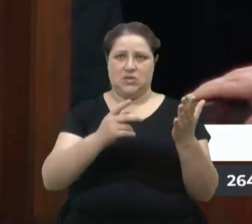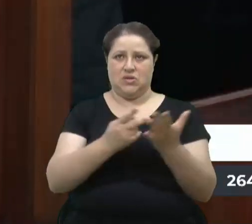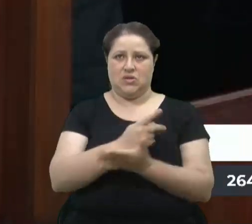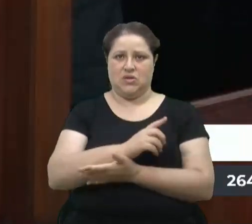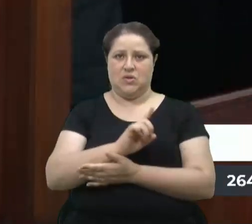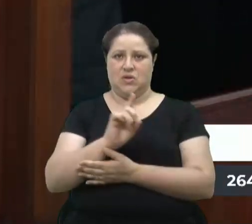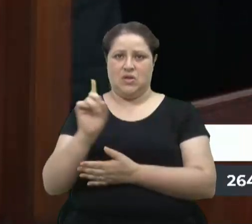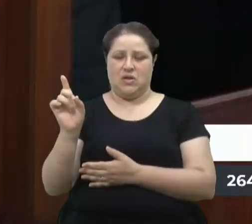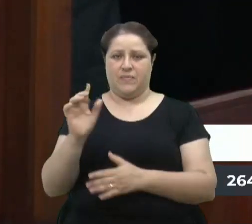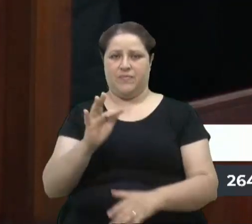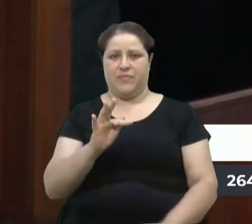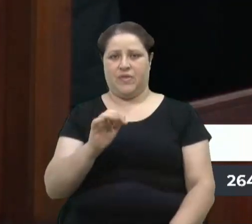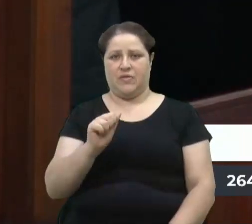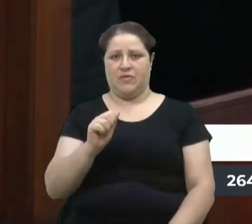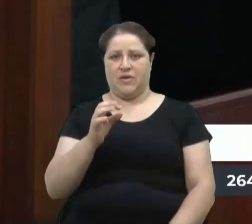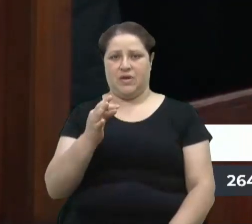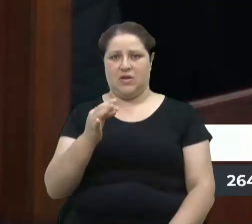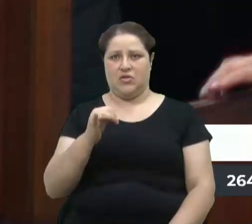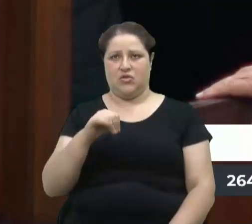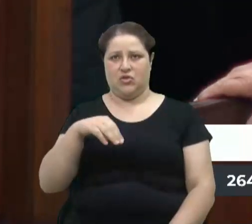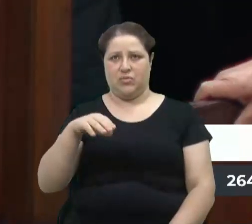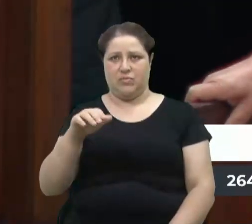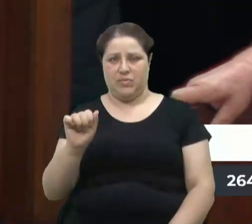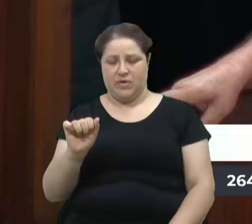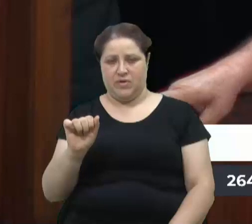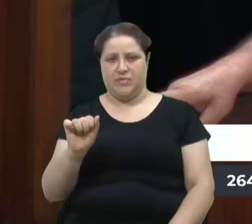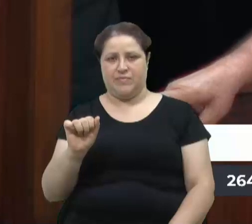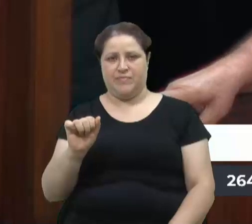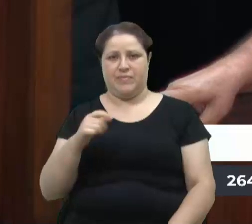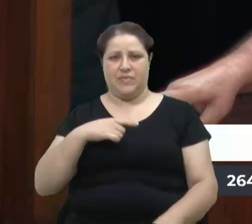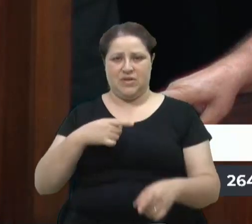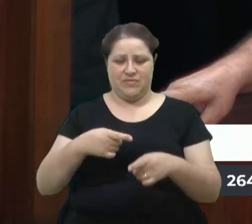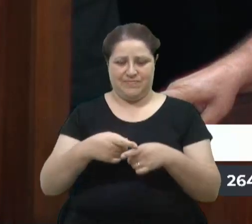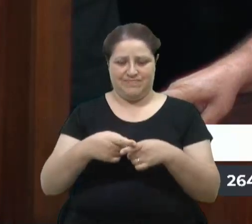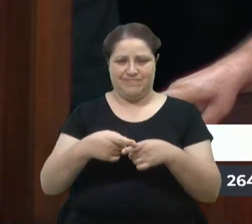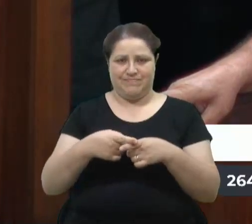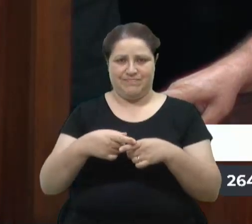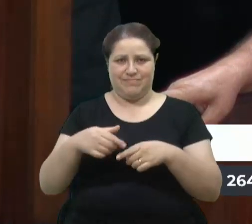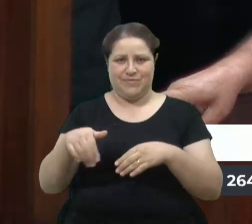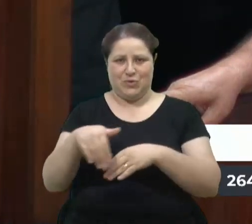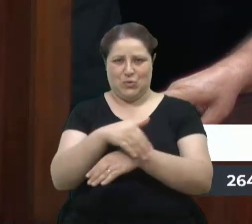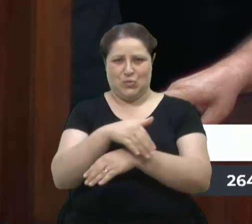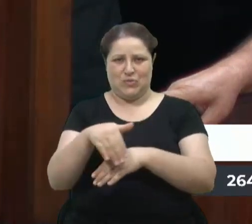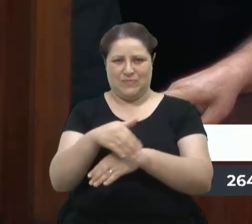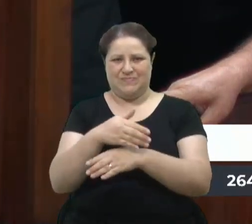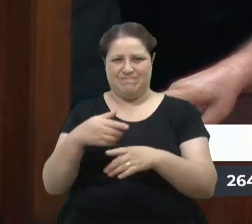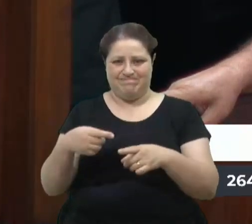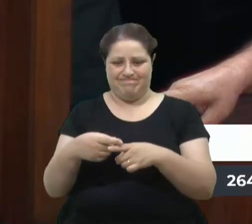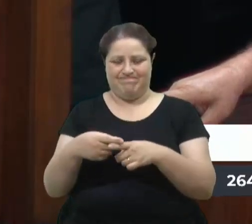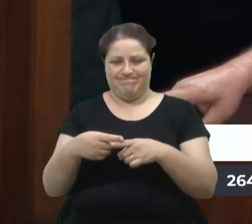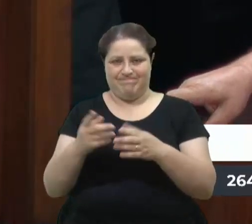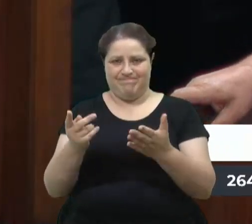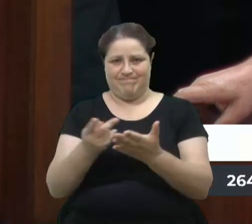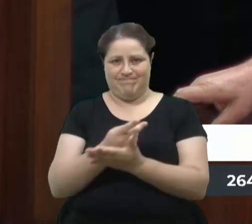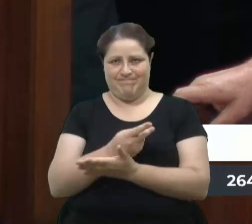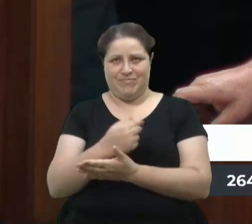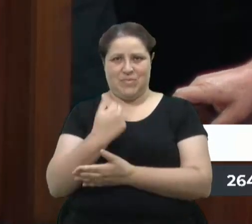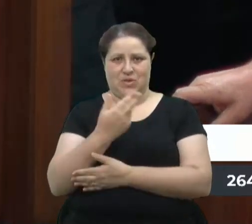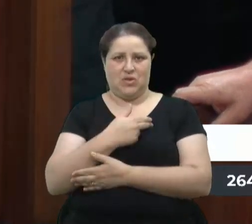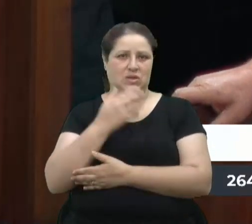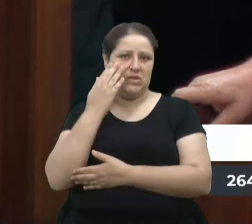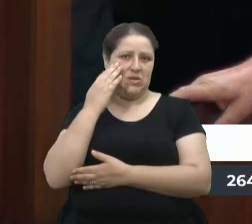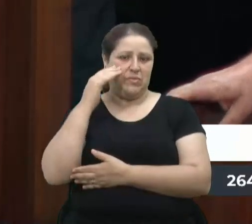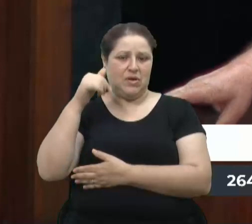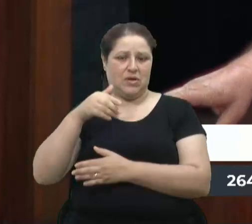Fátima, na Domingos Quez, na Amadeu Rossi, no entroncamento ali, né? Porque a gente sabe que foi aprovada